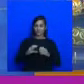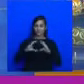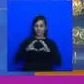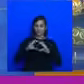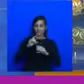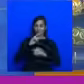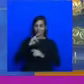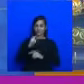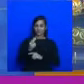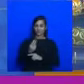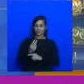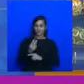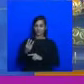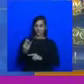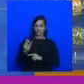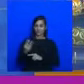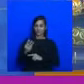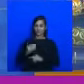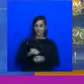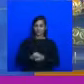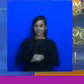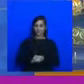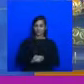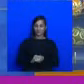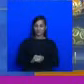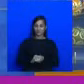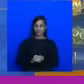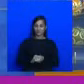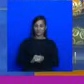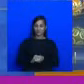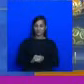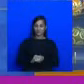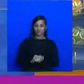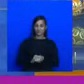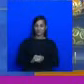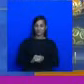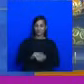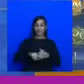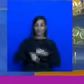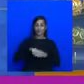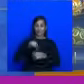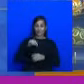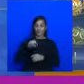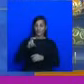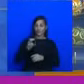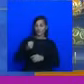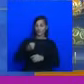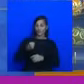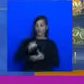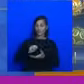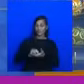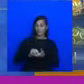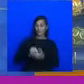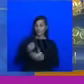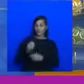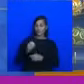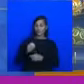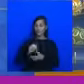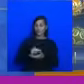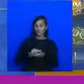Bola verde número 23. Verde 23. Foram sorteados 5 números. Faltam